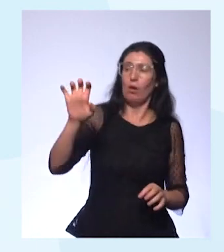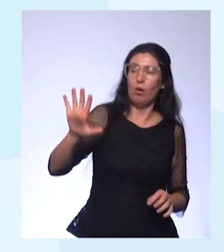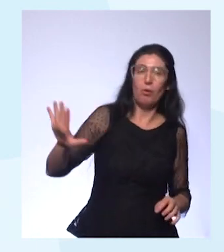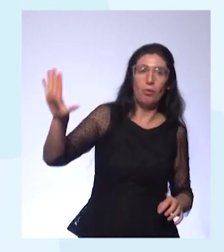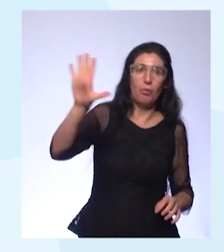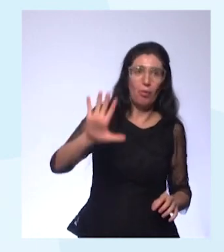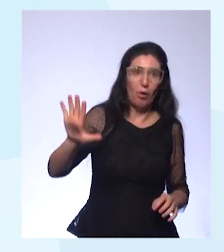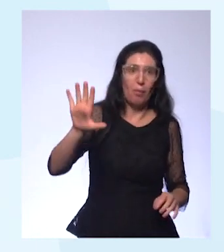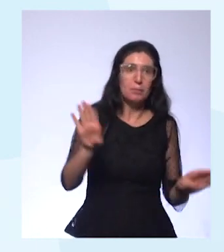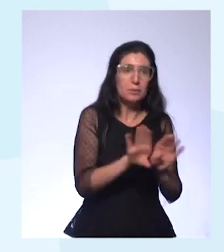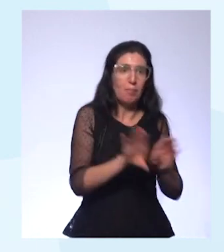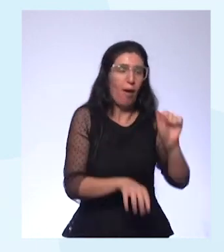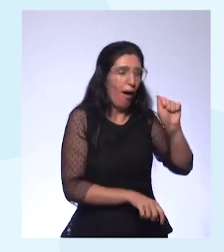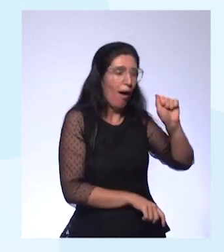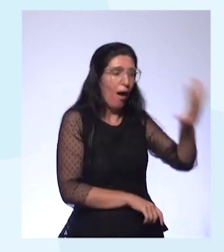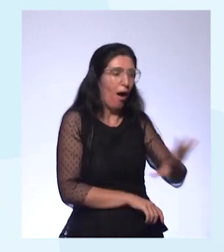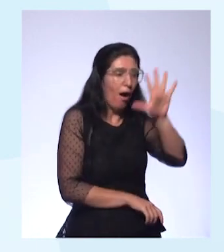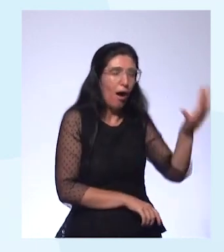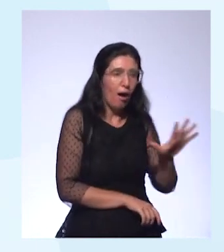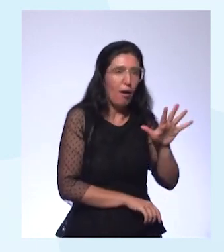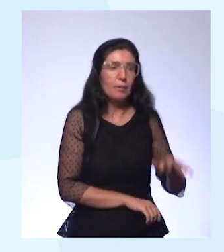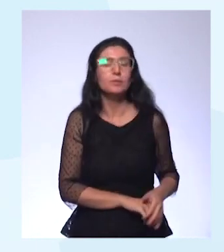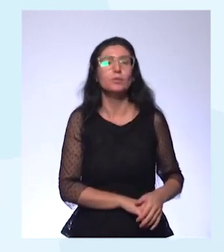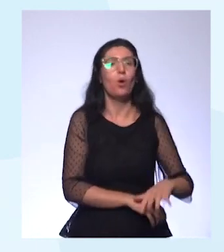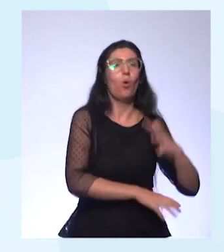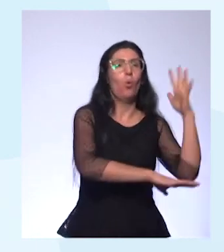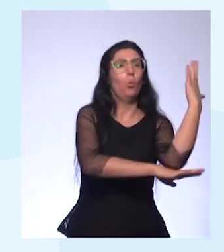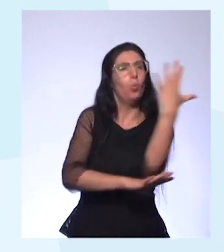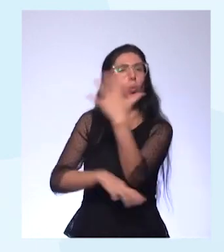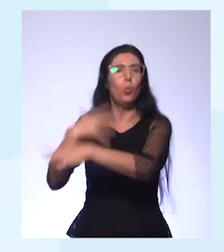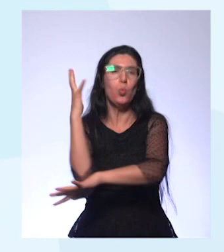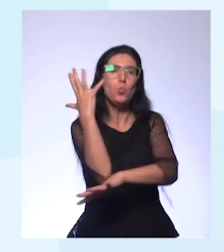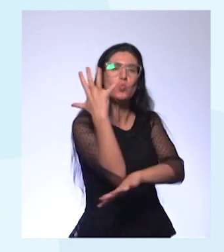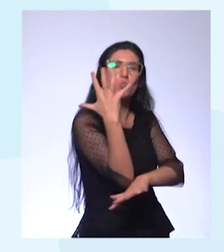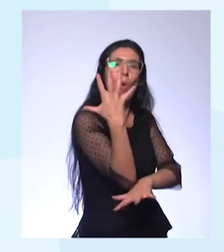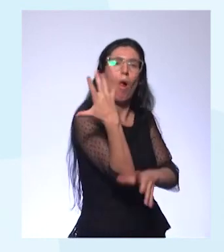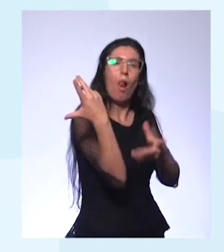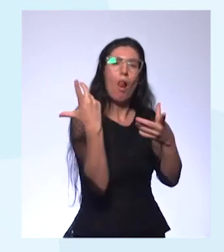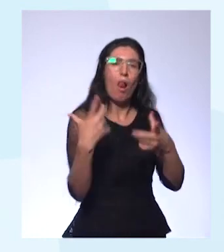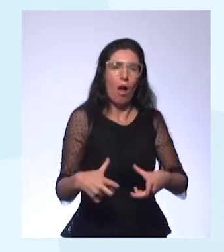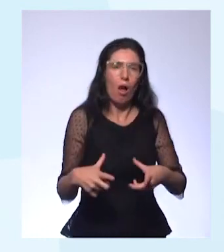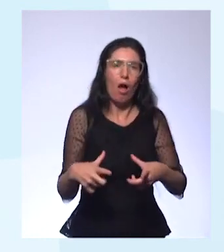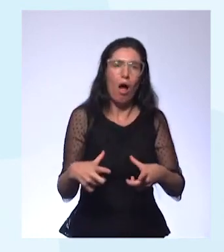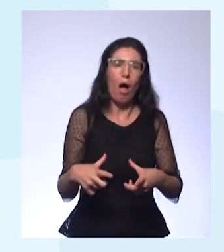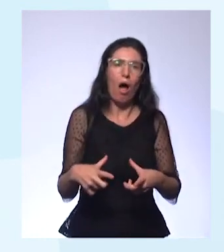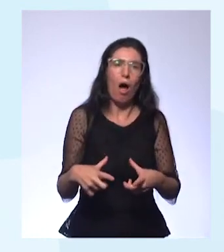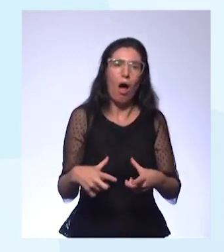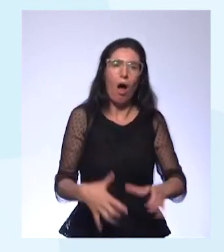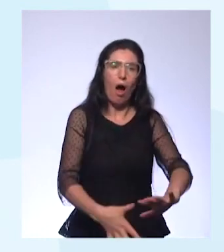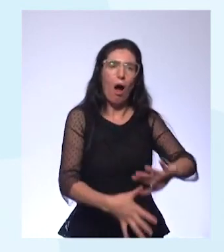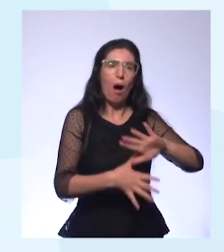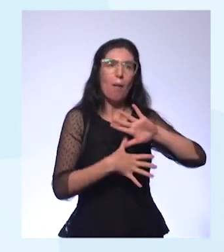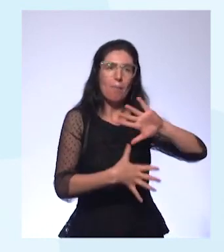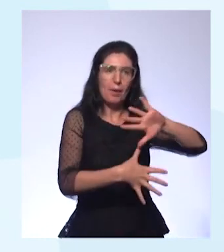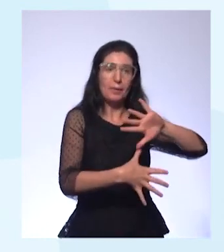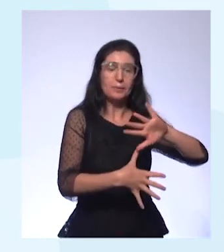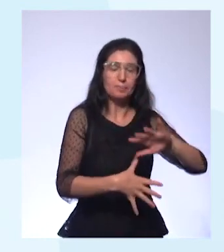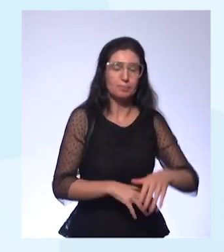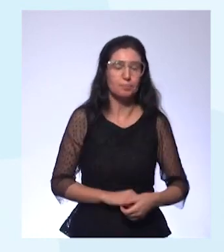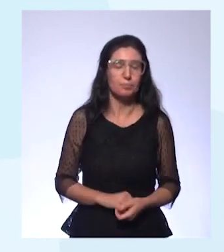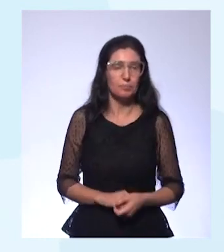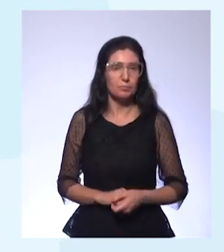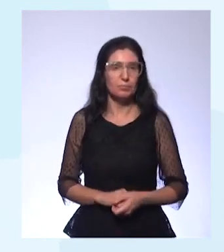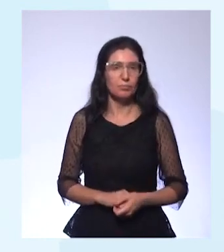com esse nome, né? E floresta boreal mais conhecida aí na região da América, tá? Ela é também denominada aí